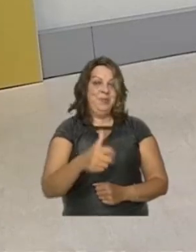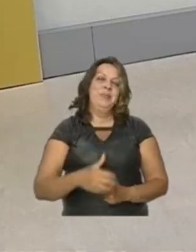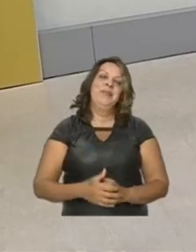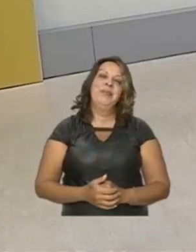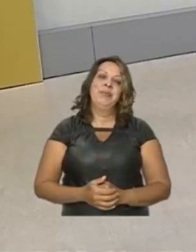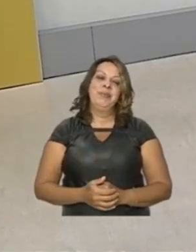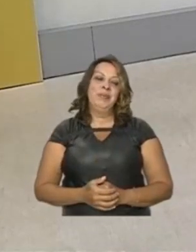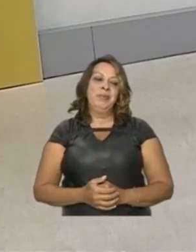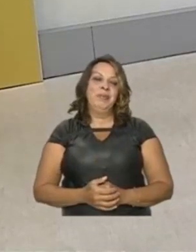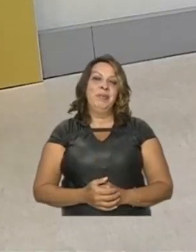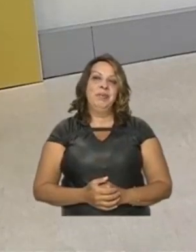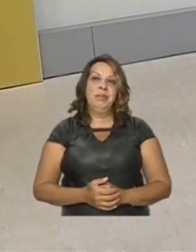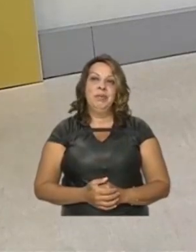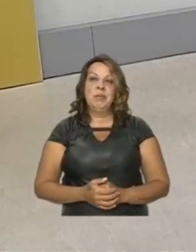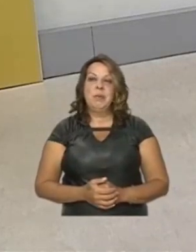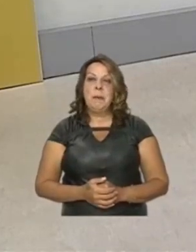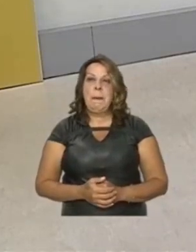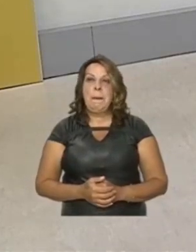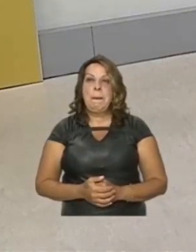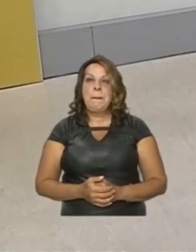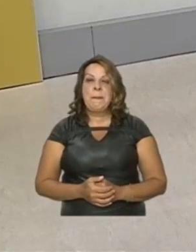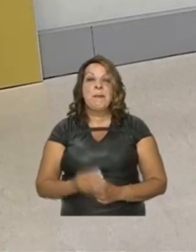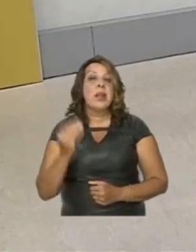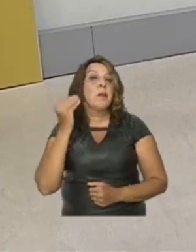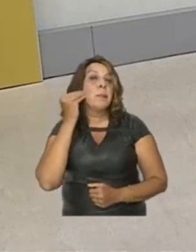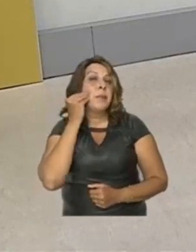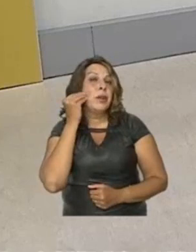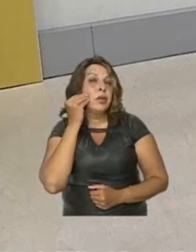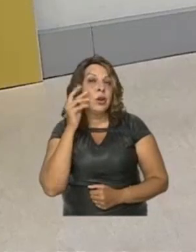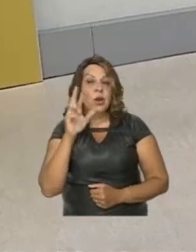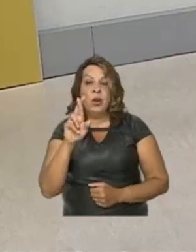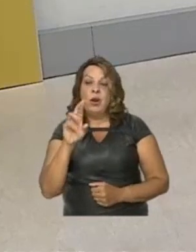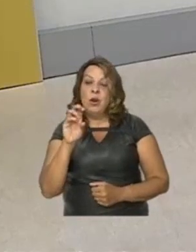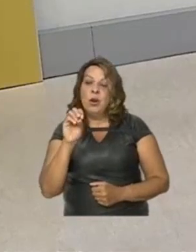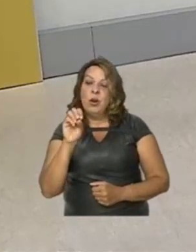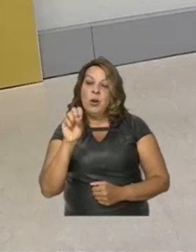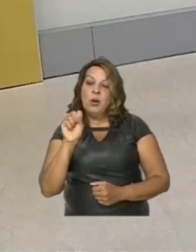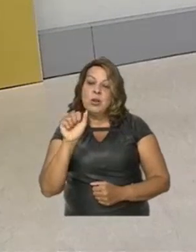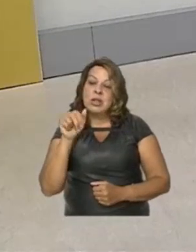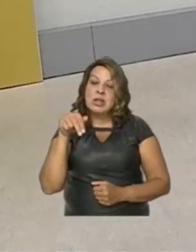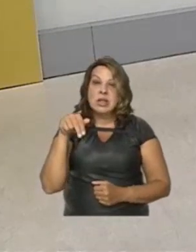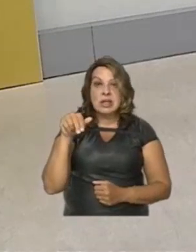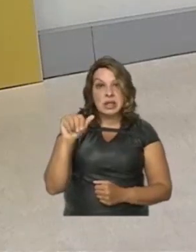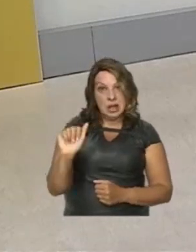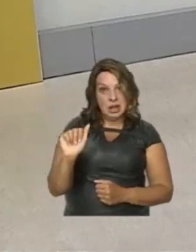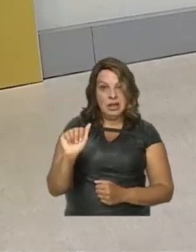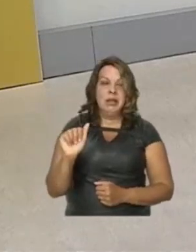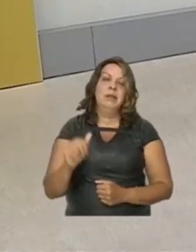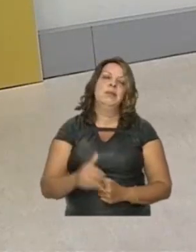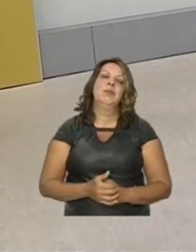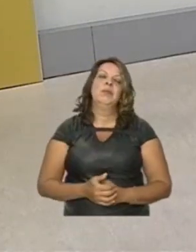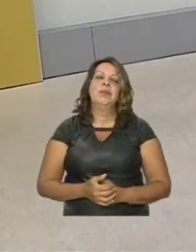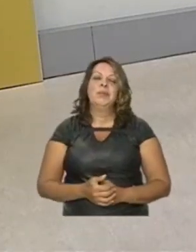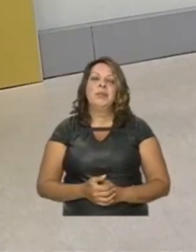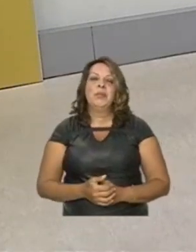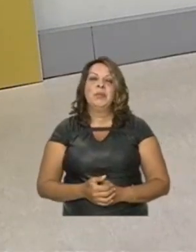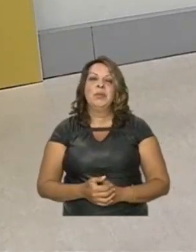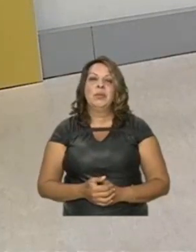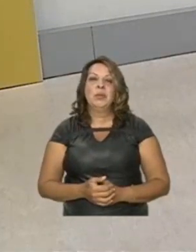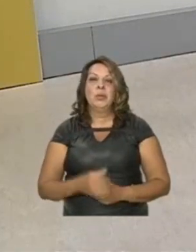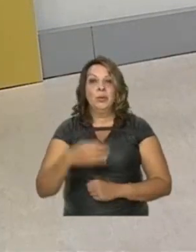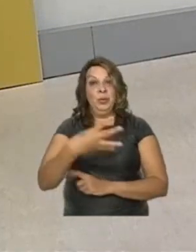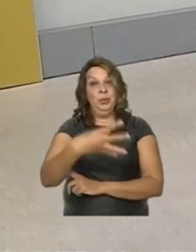51. Marca 51, beijo Rosana Almeida, já marcou o Caju Cap, já marcou a gente, viu Júnior? Um beijão, meu amor. Ó,